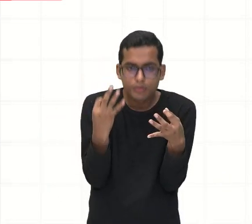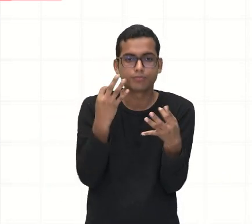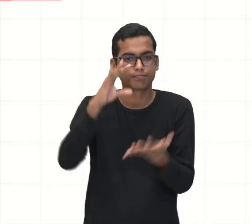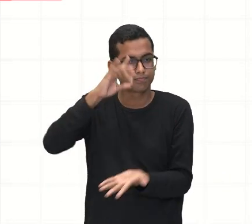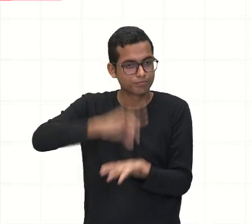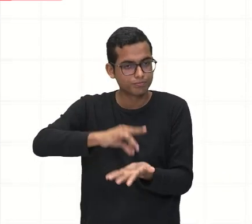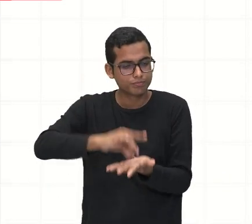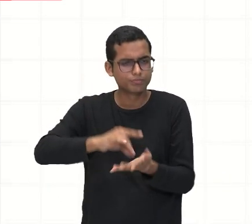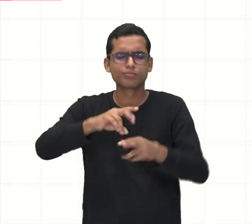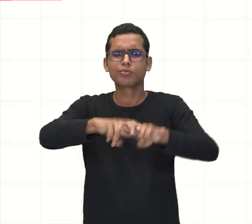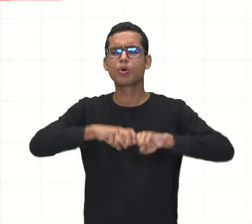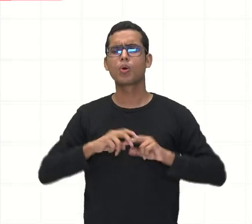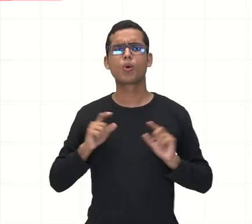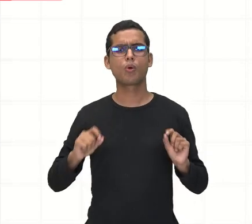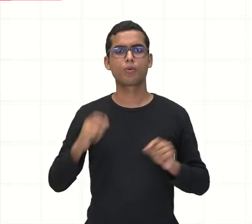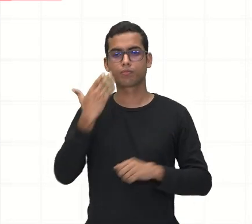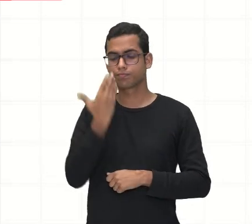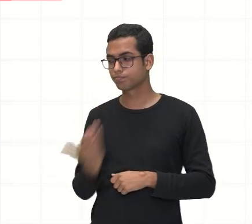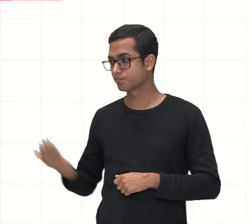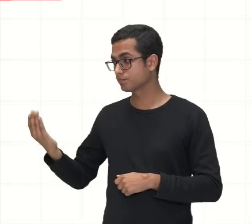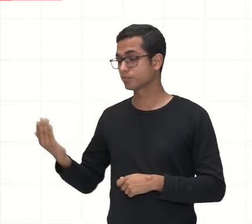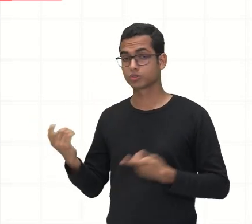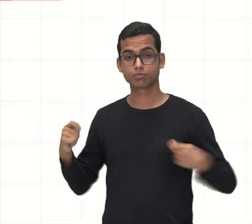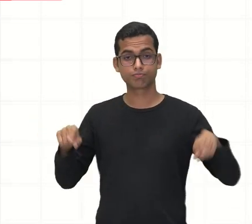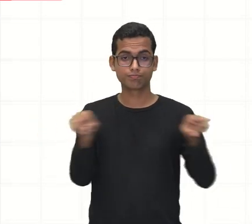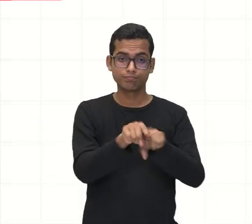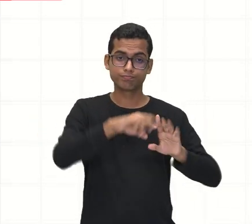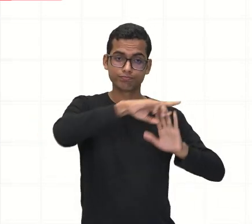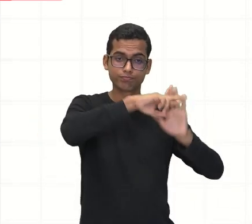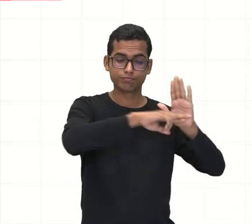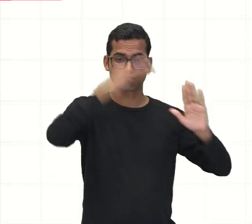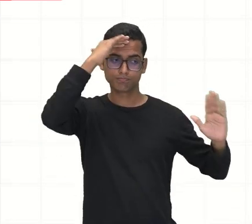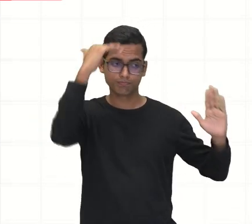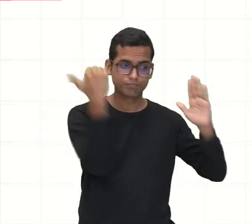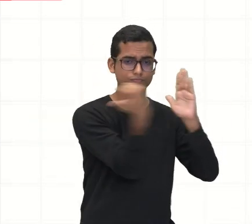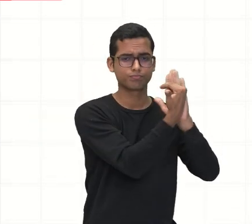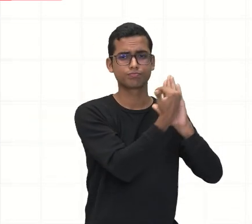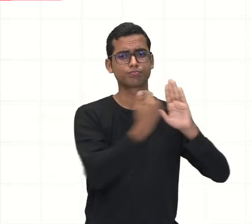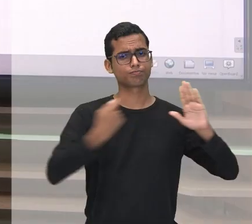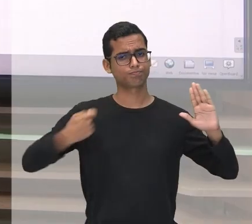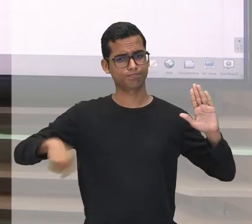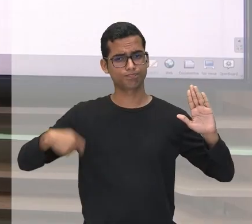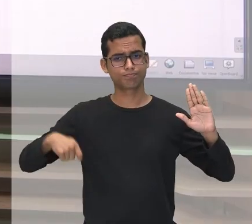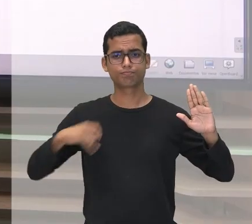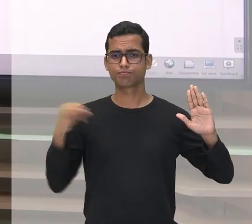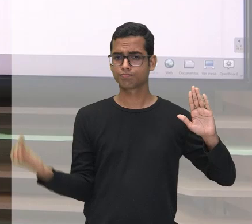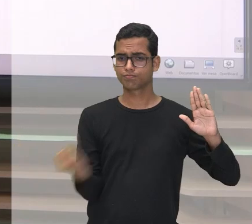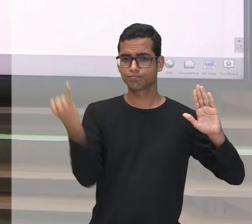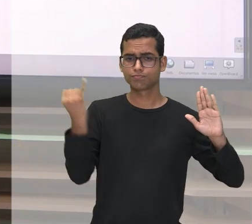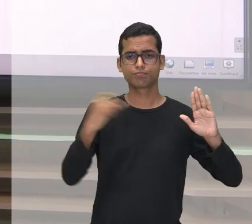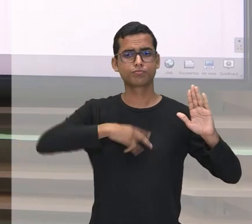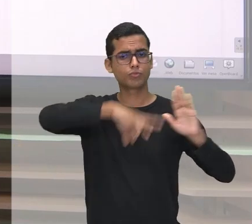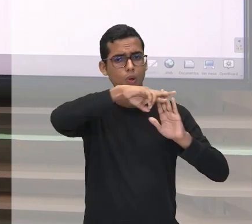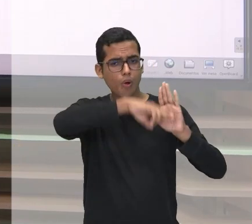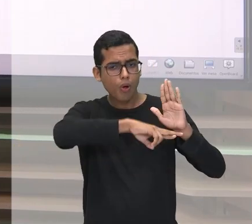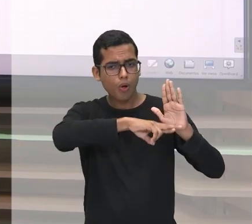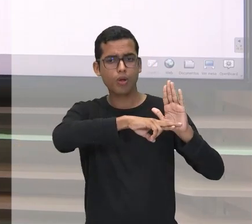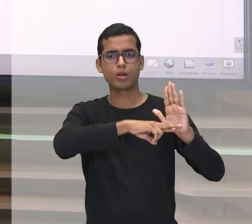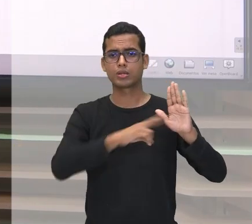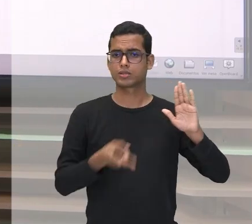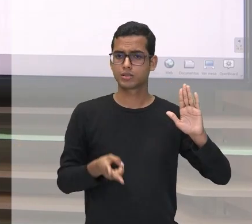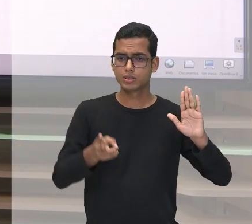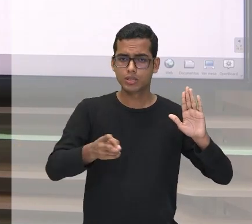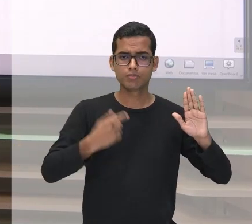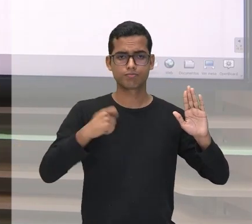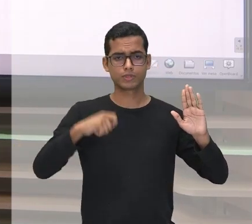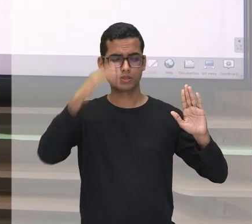Por quê? Porque essa ordem precisa ser respeitada, tá bom? É ordem, é regra, tem que ser sempre assim. Tem que